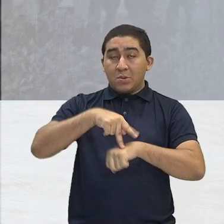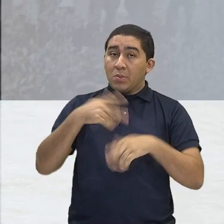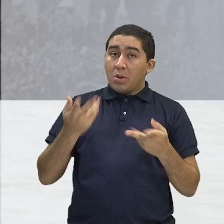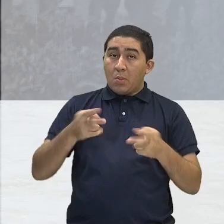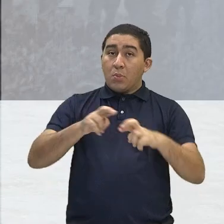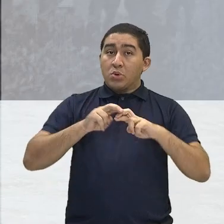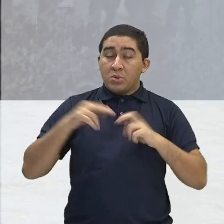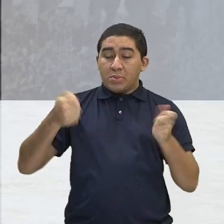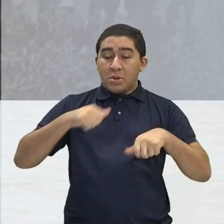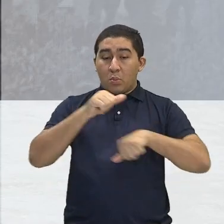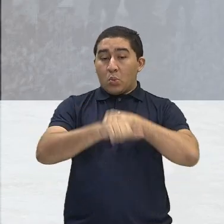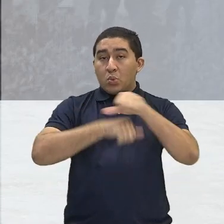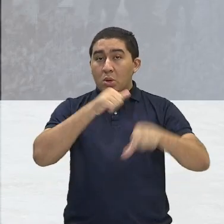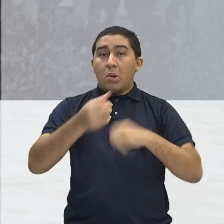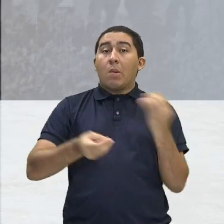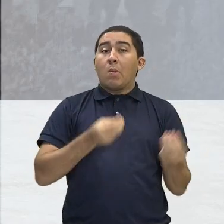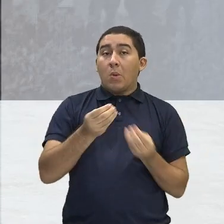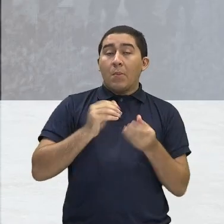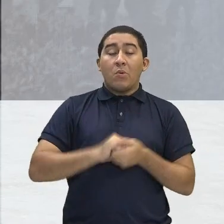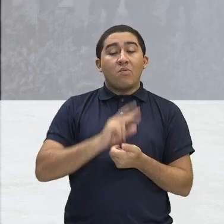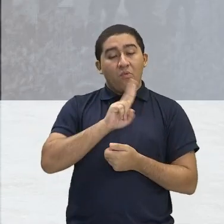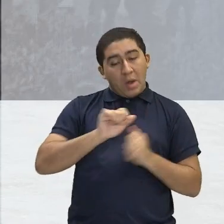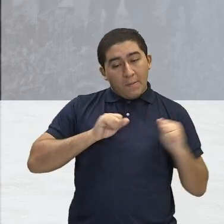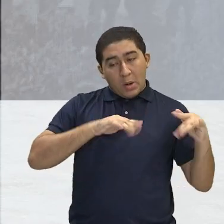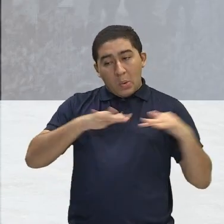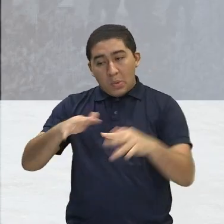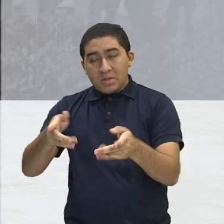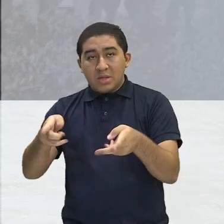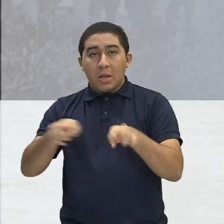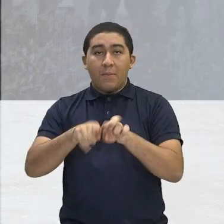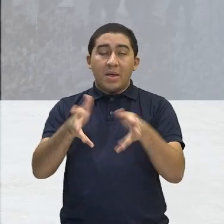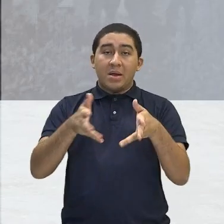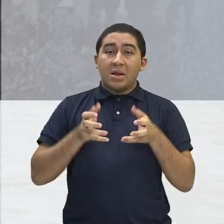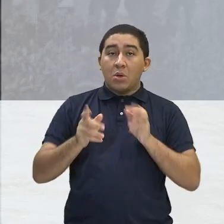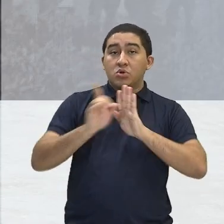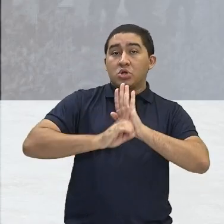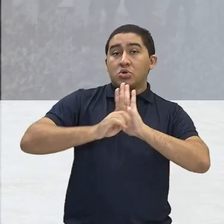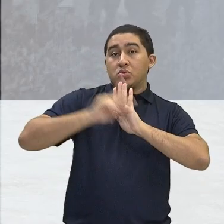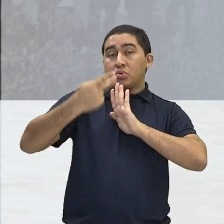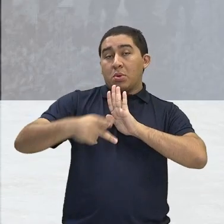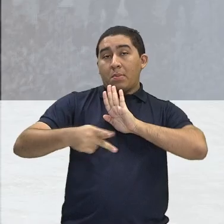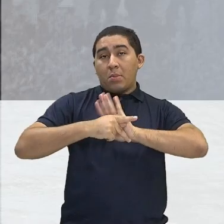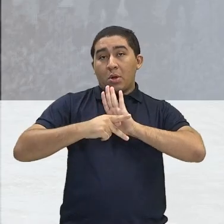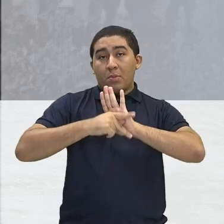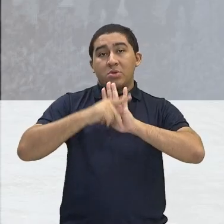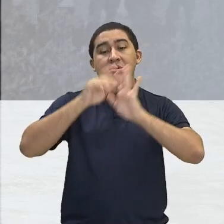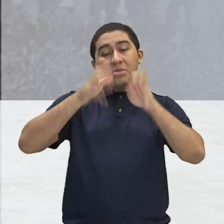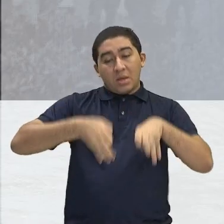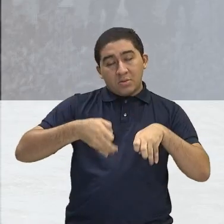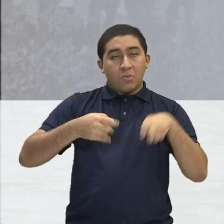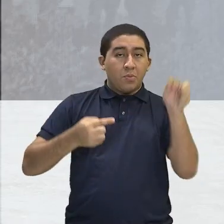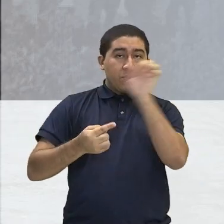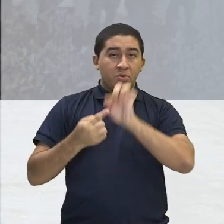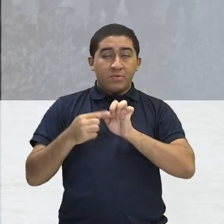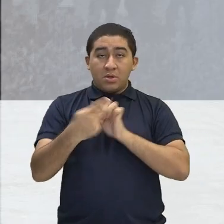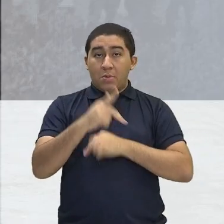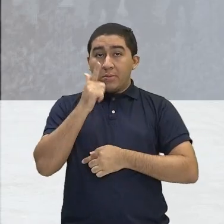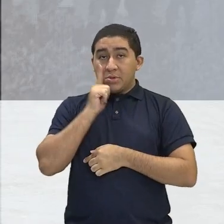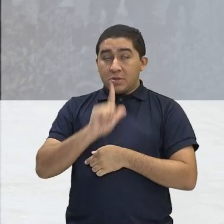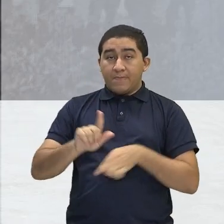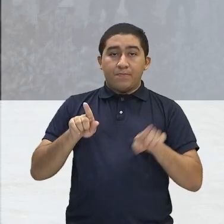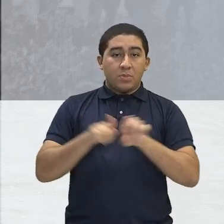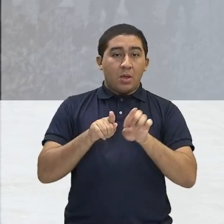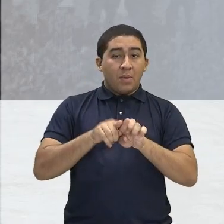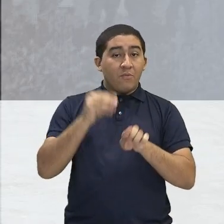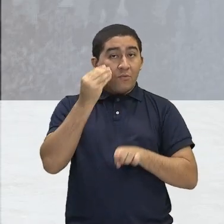as mudanças, eles foram às ruas e buscavam ali suas reivindicações para terem seus objetivos atendidos e